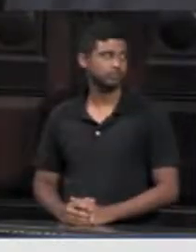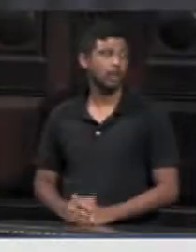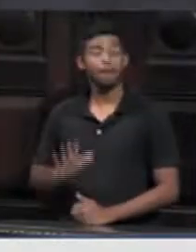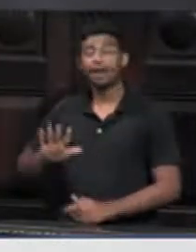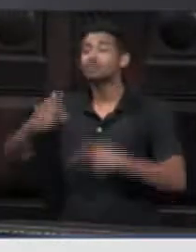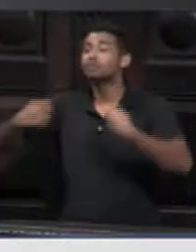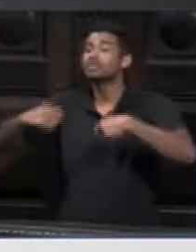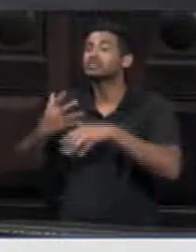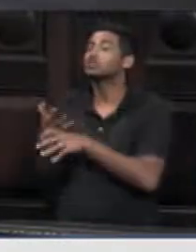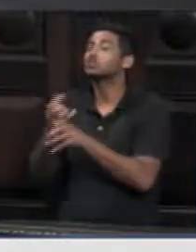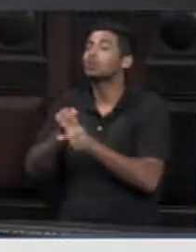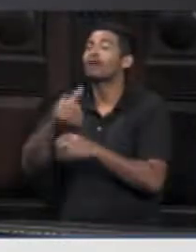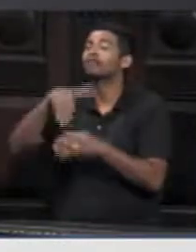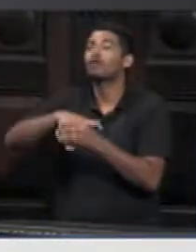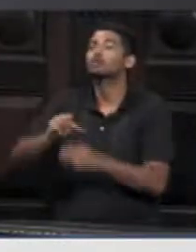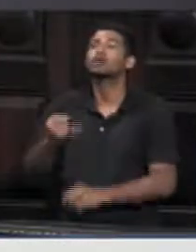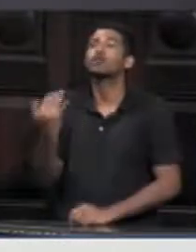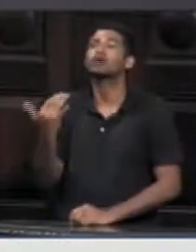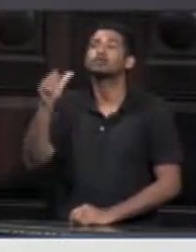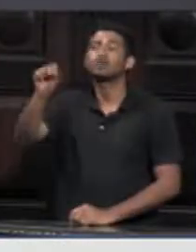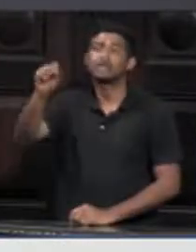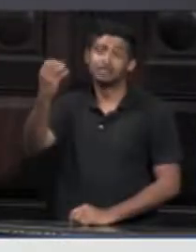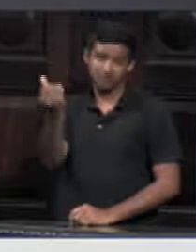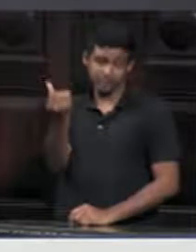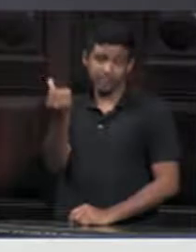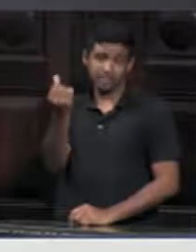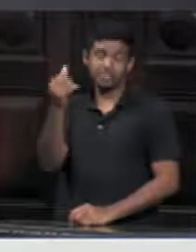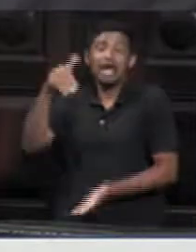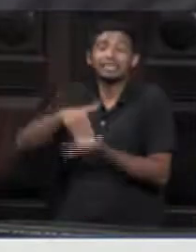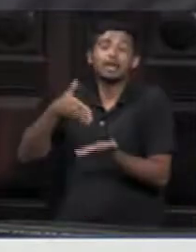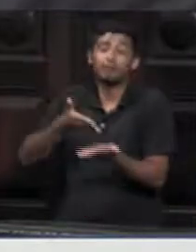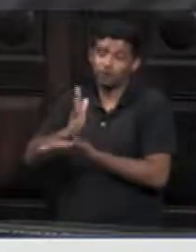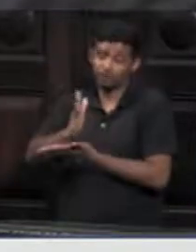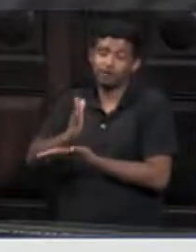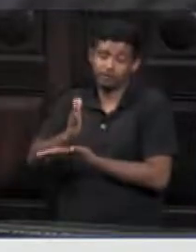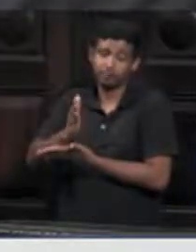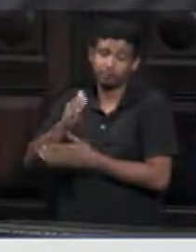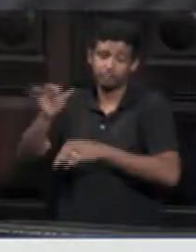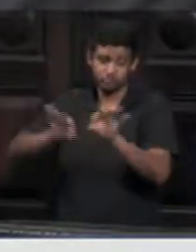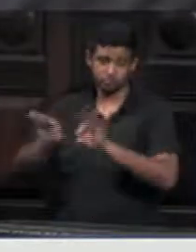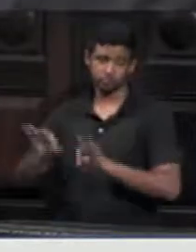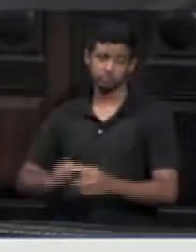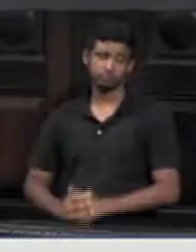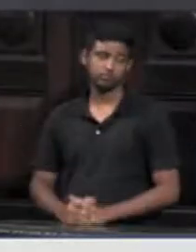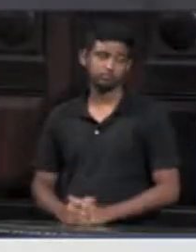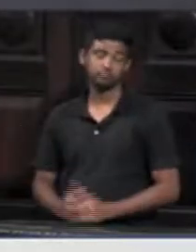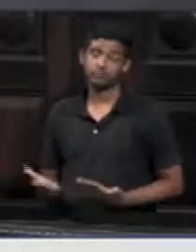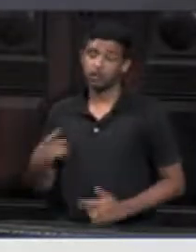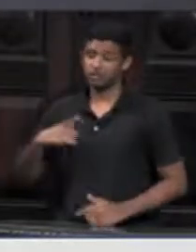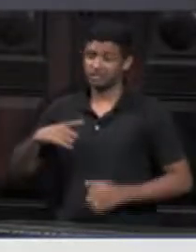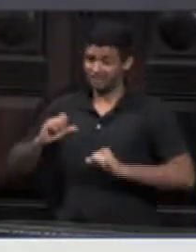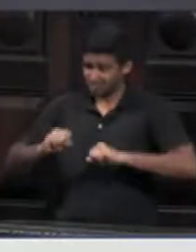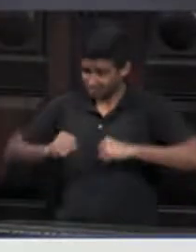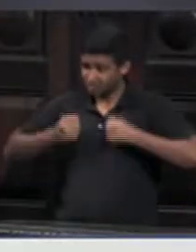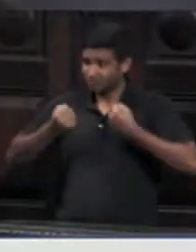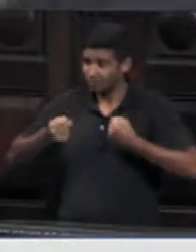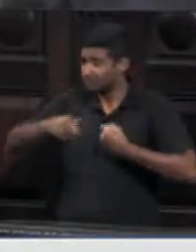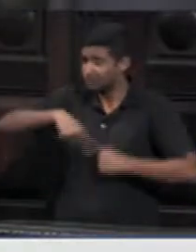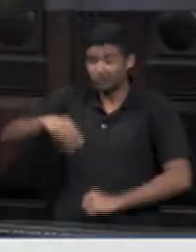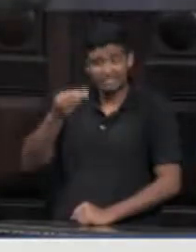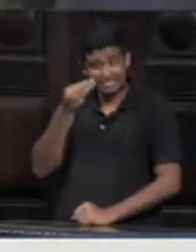votos para aprovar esse projeto. Por isso... Não vou fazer trabalho de batalha de forma... Não, entendido. Por isso que é o esforço para que a gente